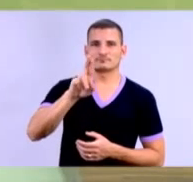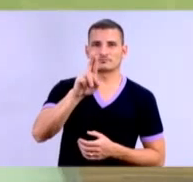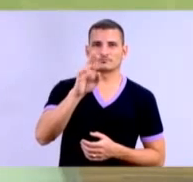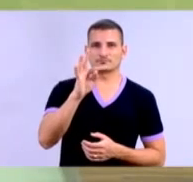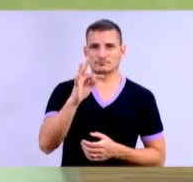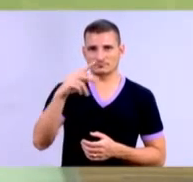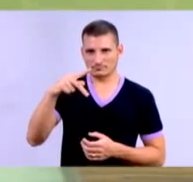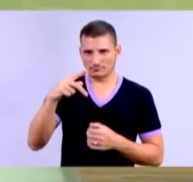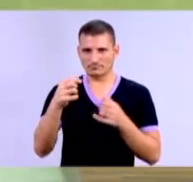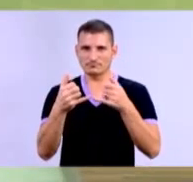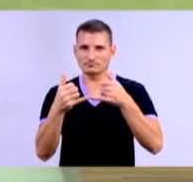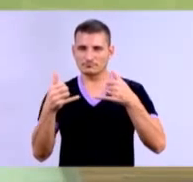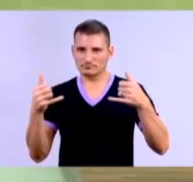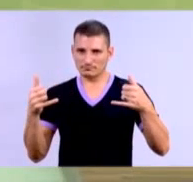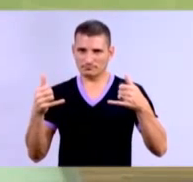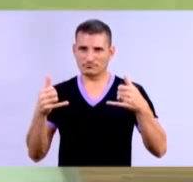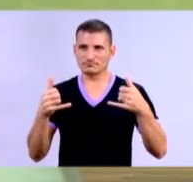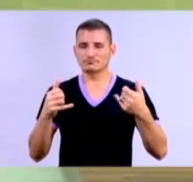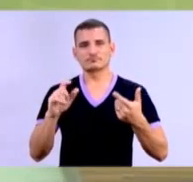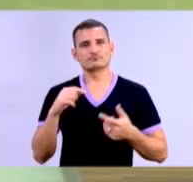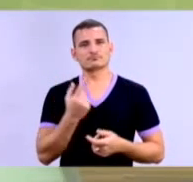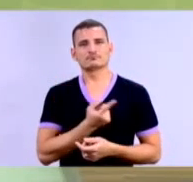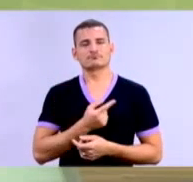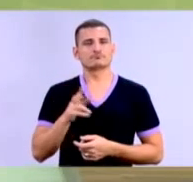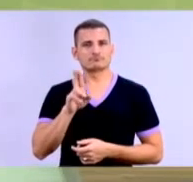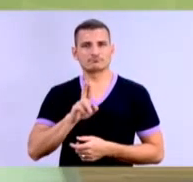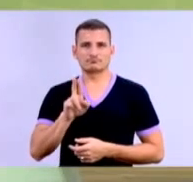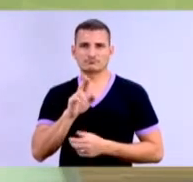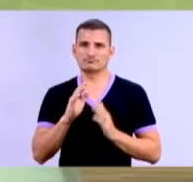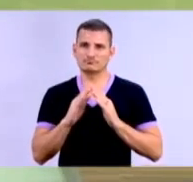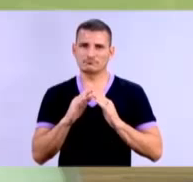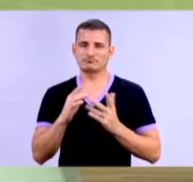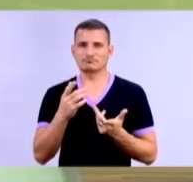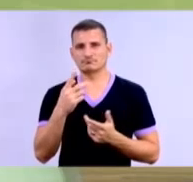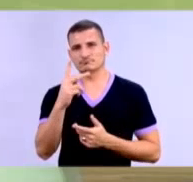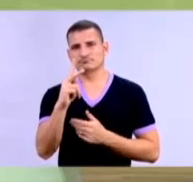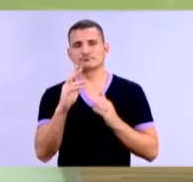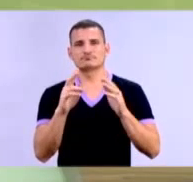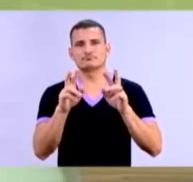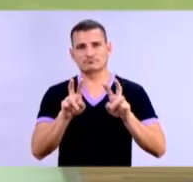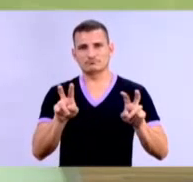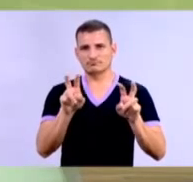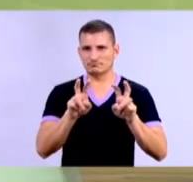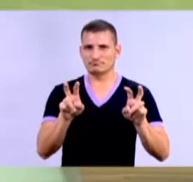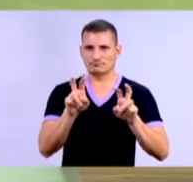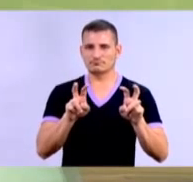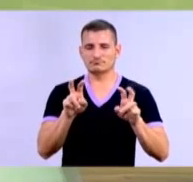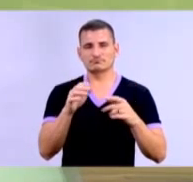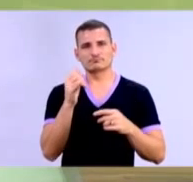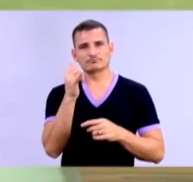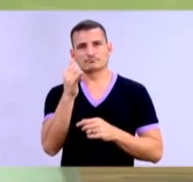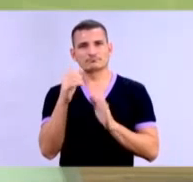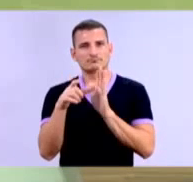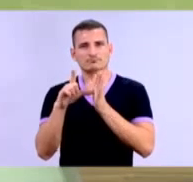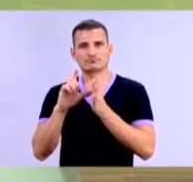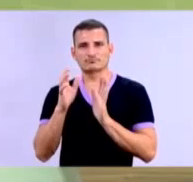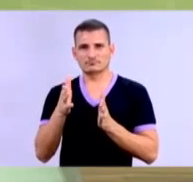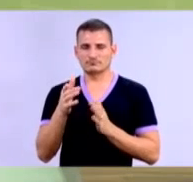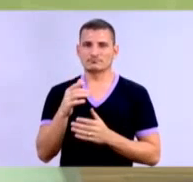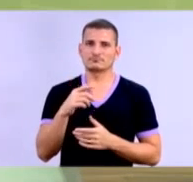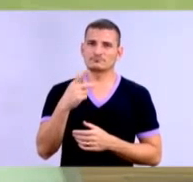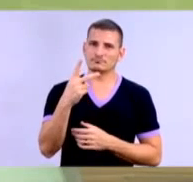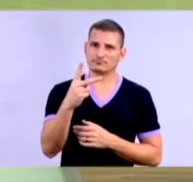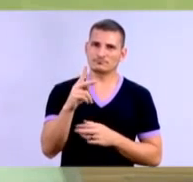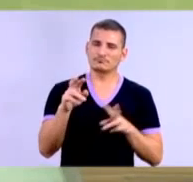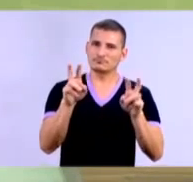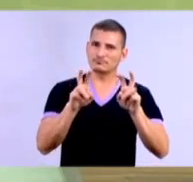é o cabo que nós comumente usamos em casa. Você tem lá o seu computador, como eu já disse anteriormente, você tem o seu